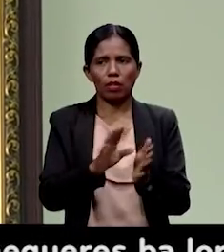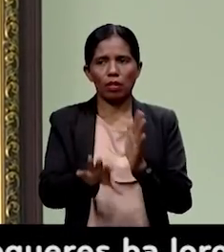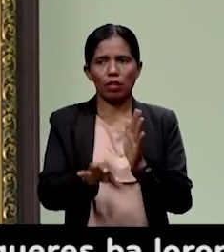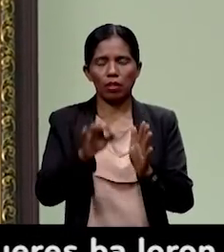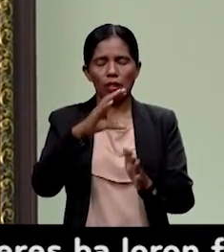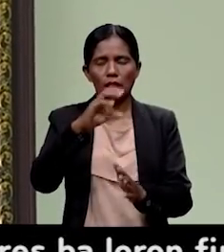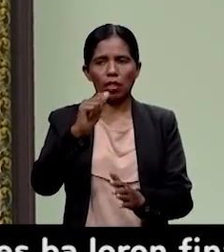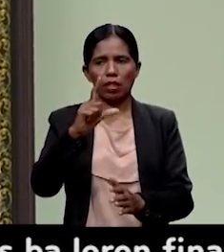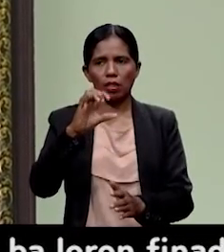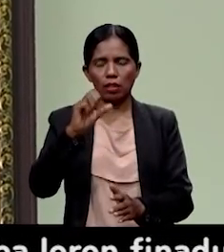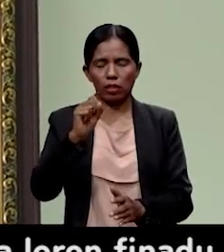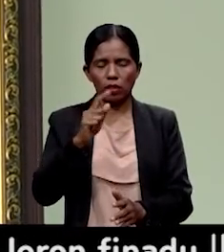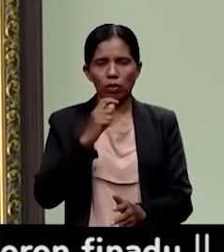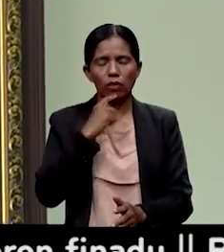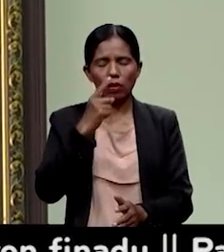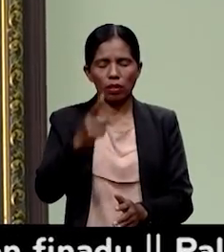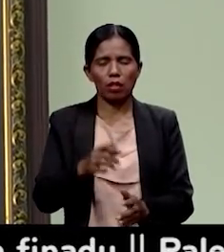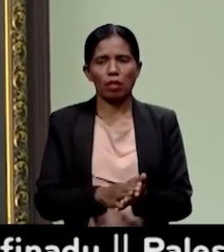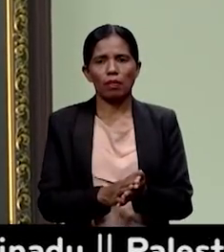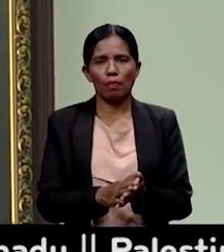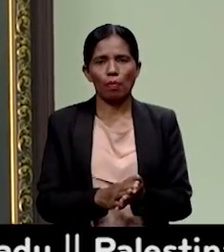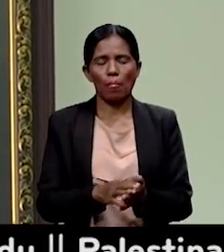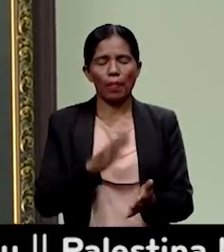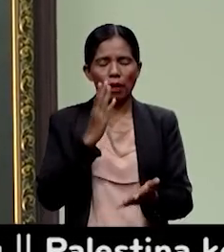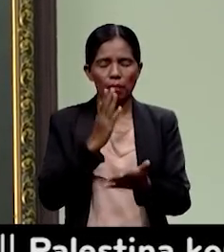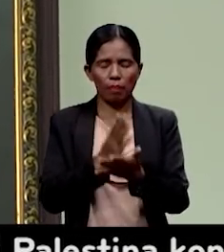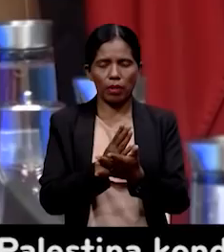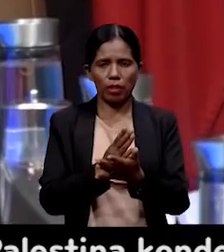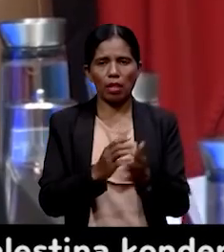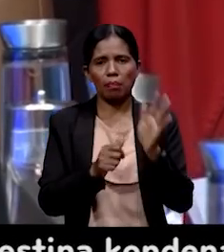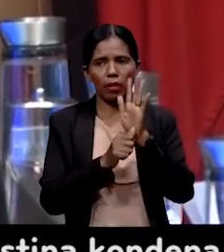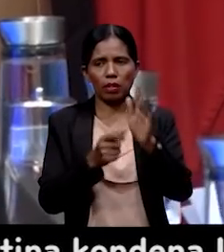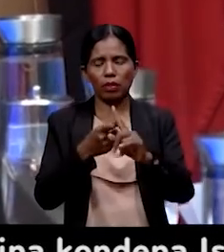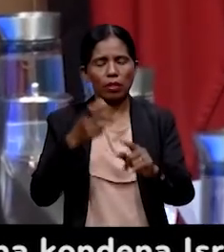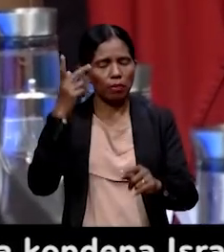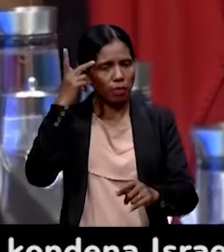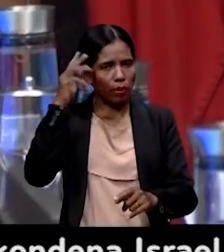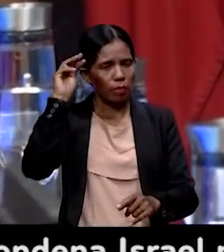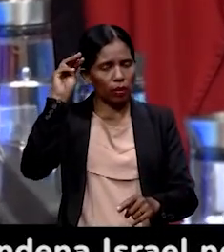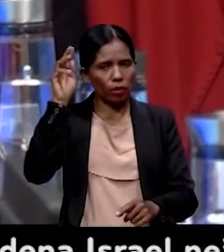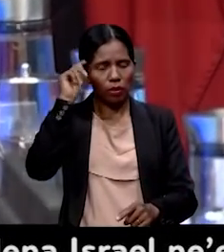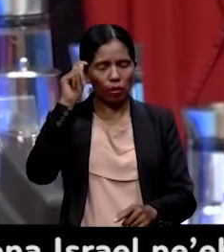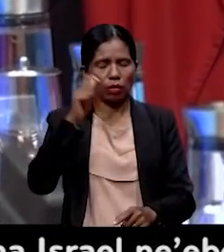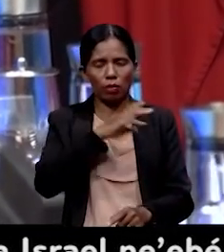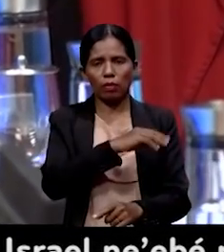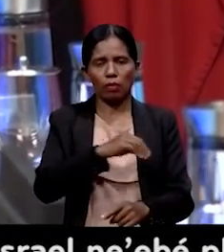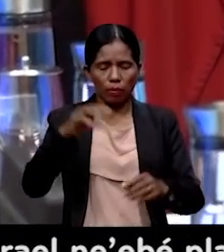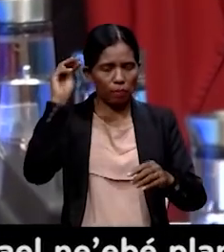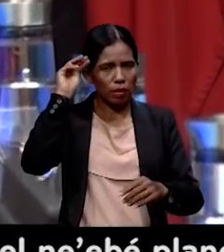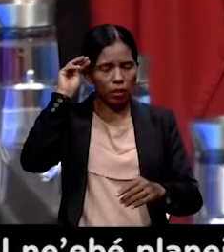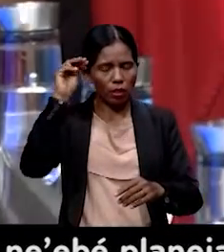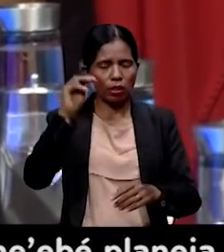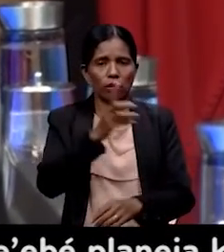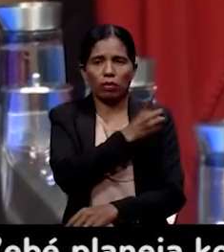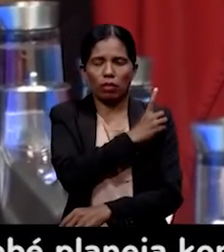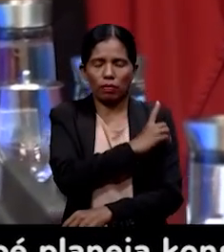Santos Coliati. Projeto de liberação com a exoneração na nomeação apresenta o primeiro-ministro Taur Matanruak no ministro de defesa Filipe Paixão.